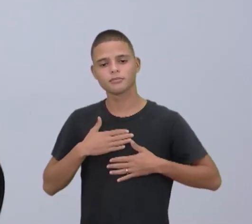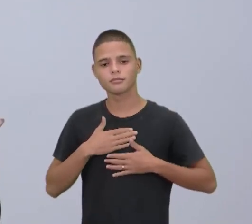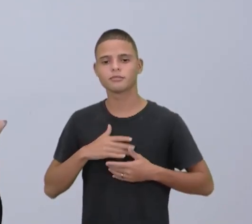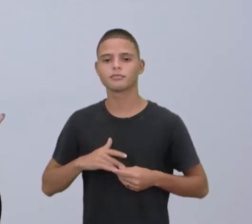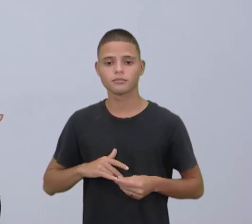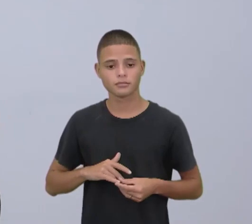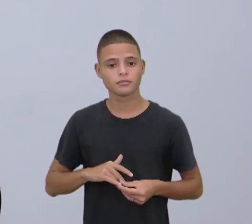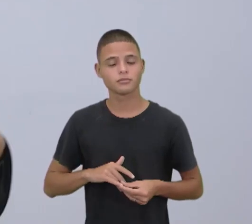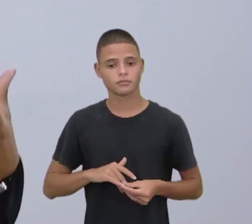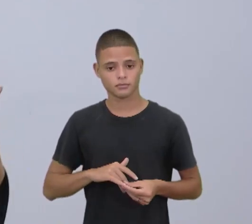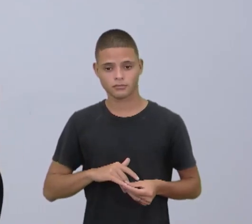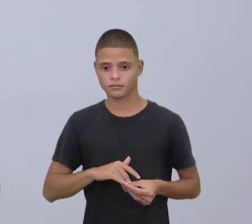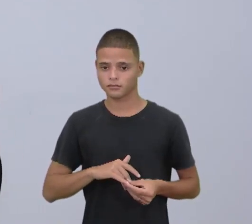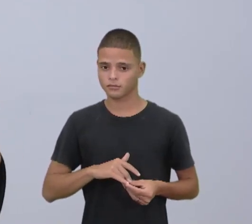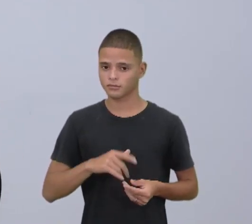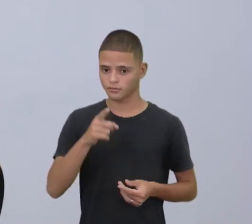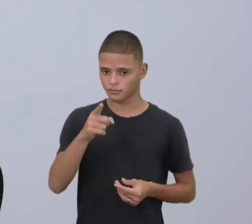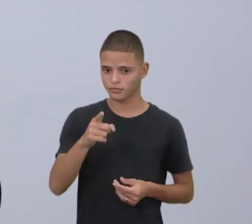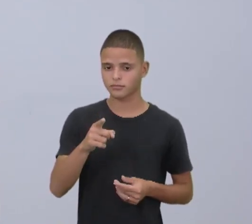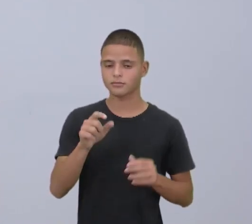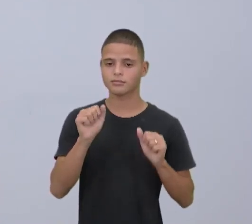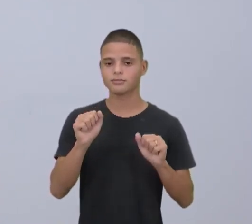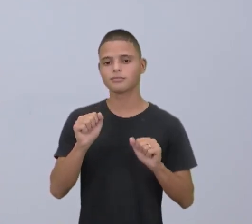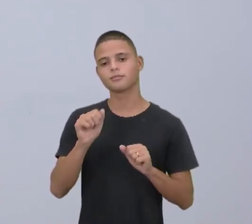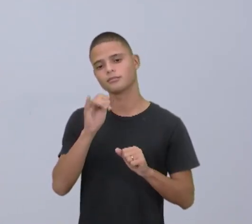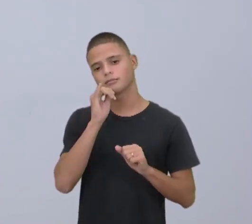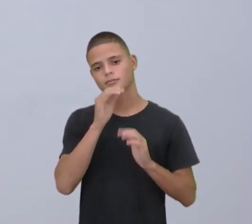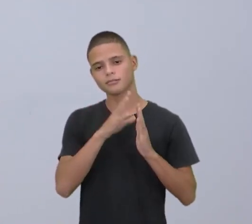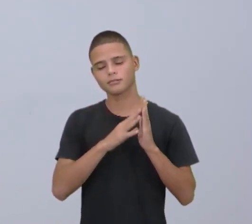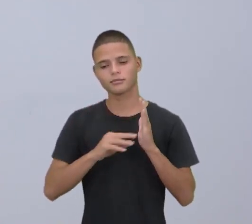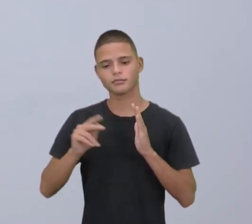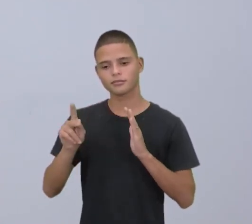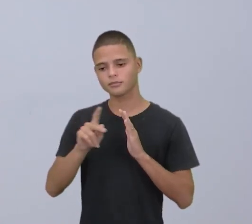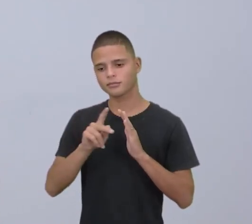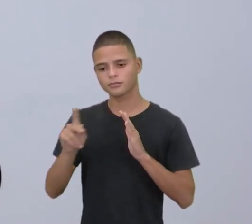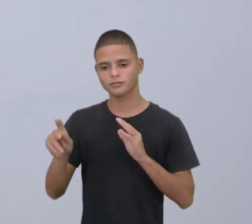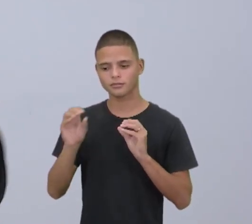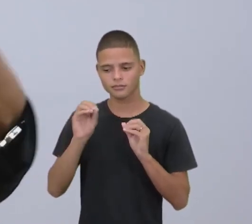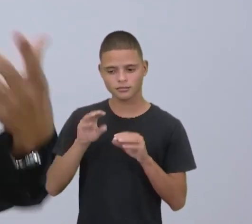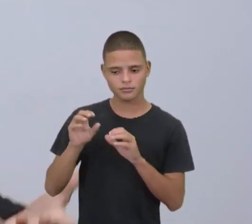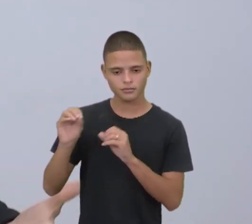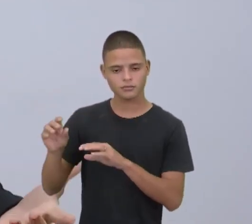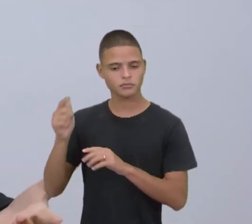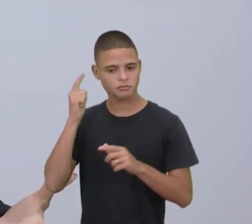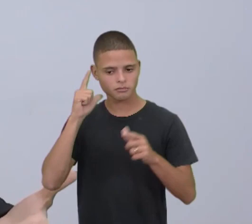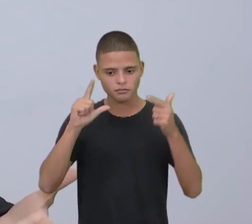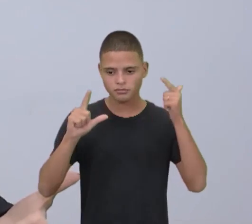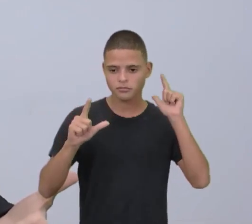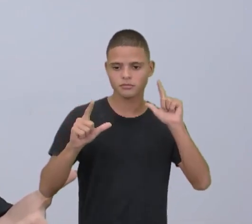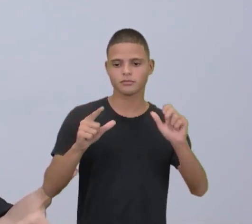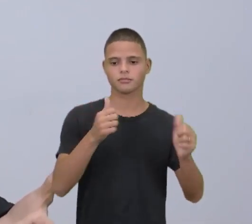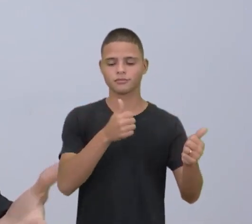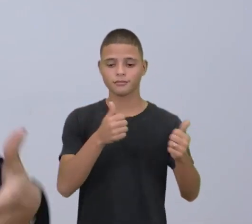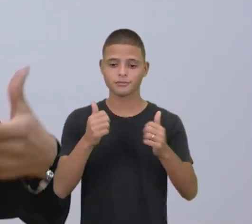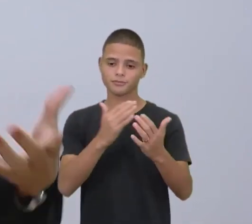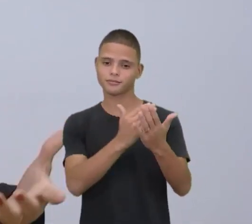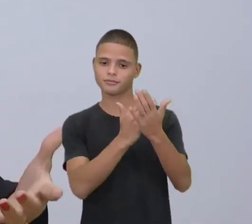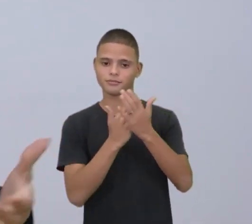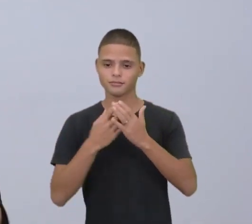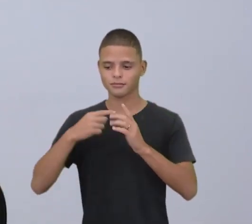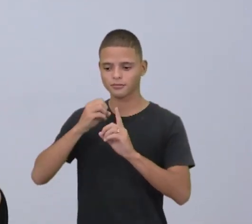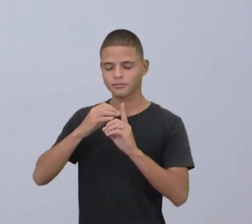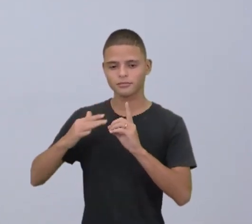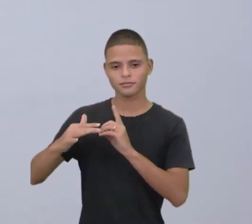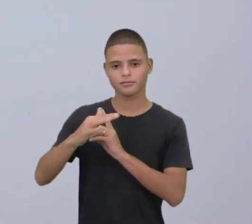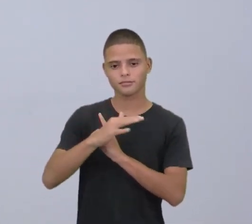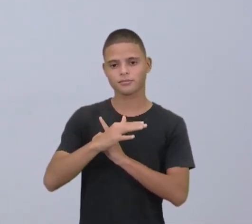que quero trazer para vocês esse tipo de exemplo. Porque uma professora que está bem sucedida, está ajudando a gente aí, a sociedade,